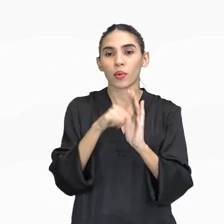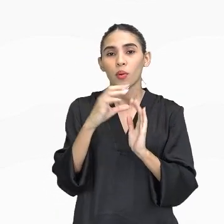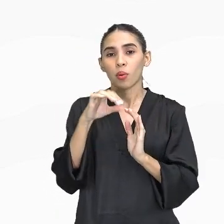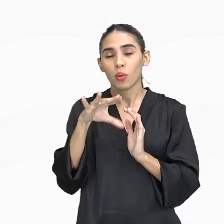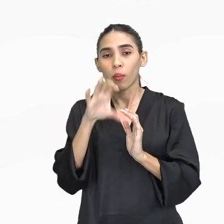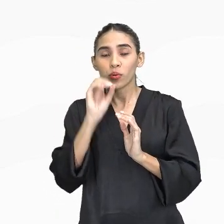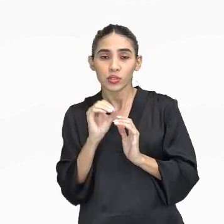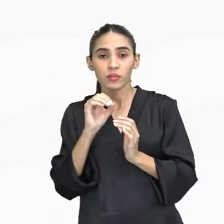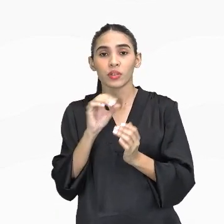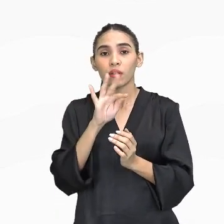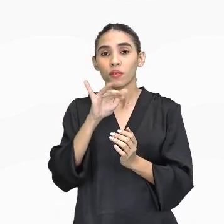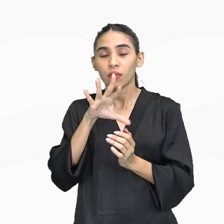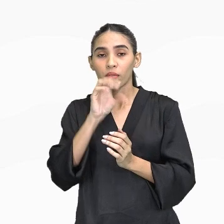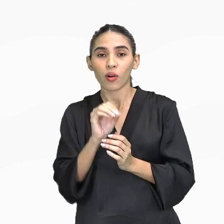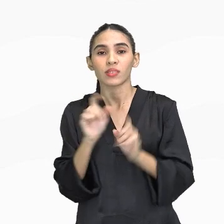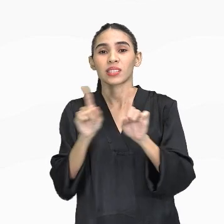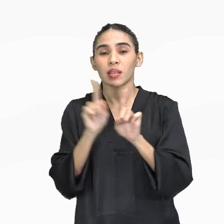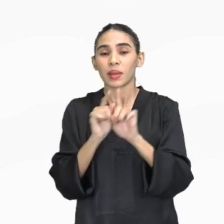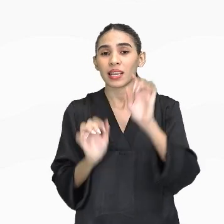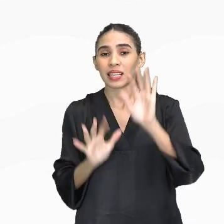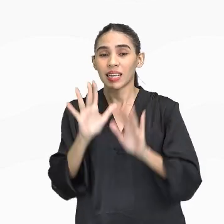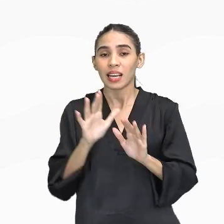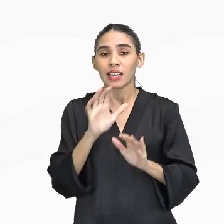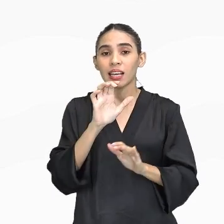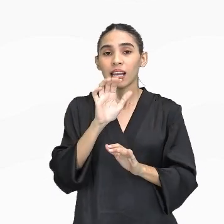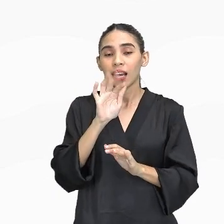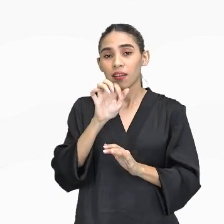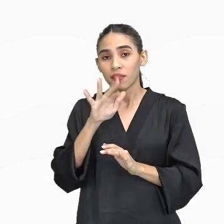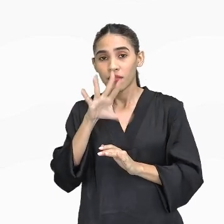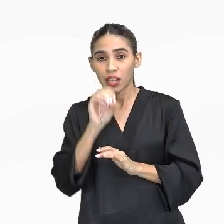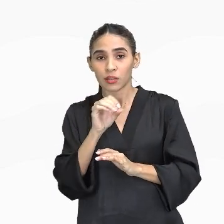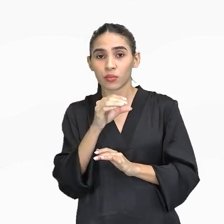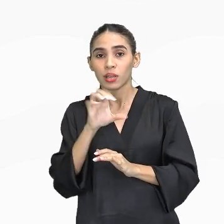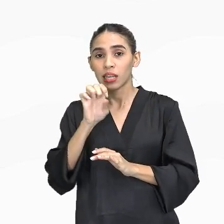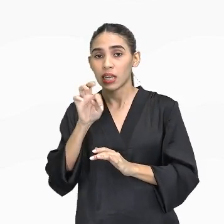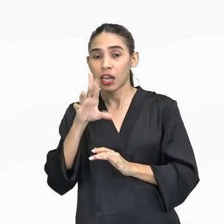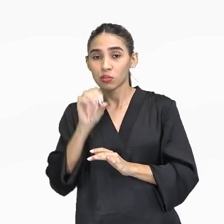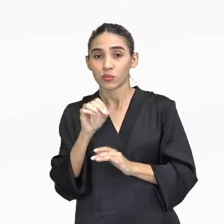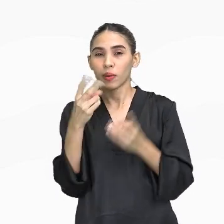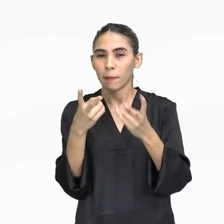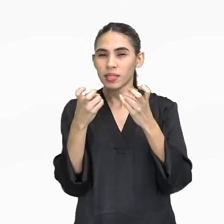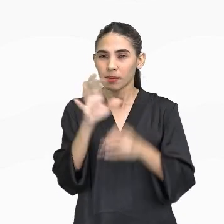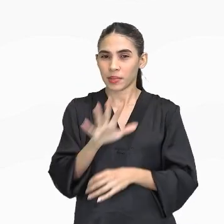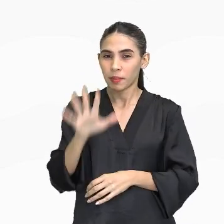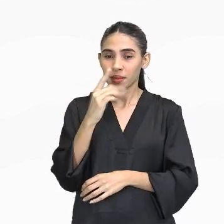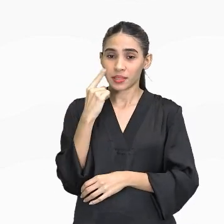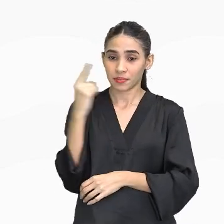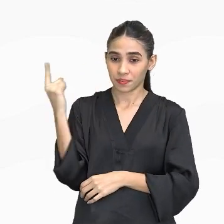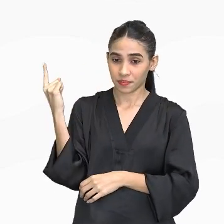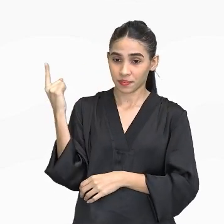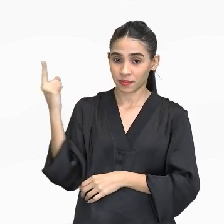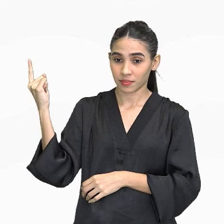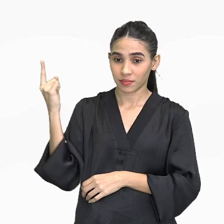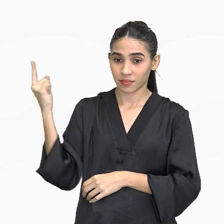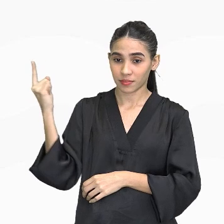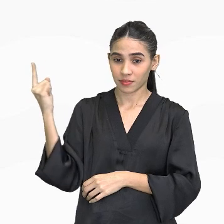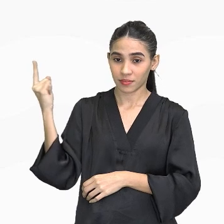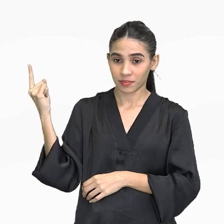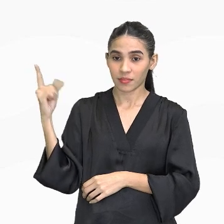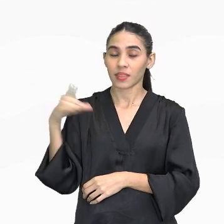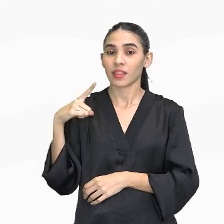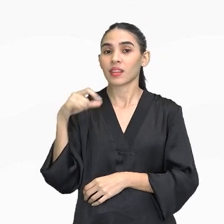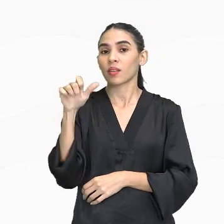à atmosfera gases de efeito estufa. Então você observa aí essa imagem, né, nós temos o quê? Né? A gente tem